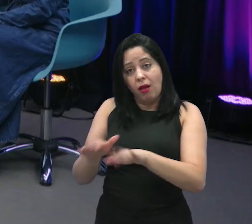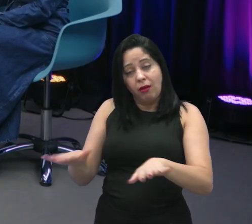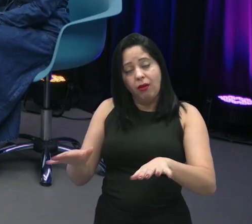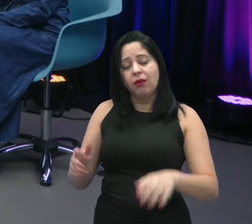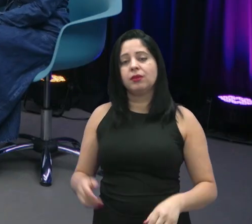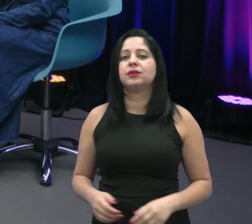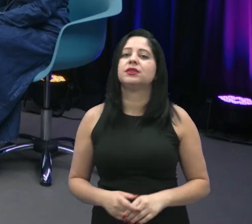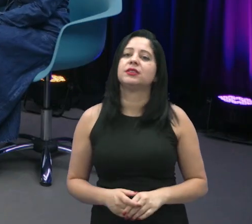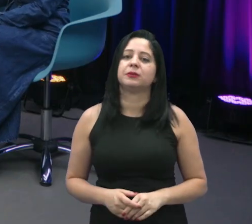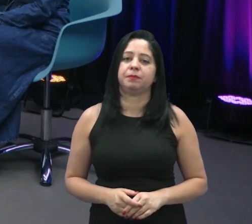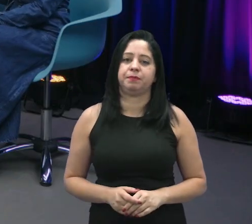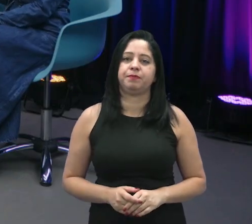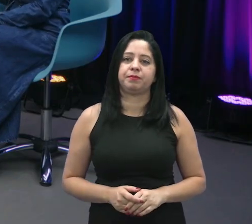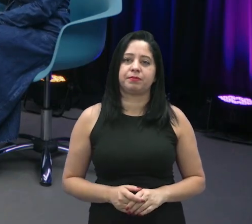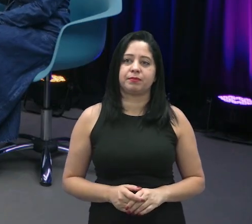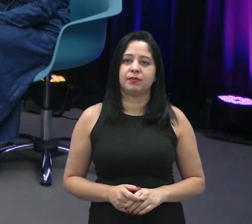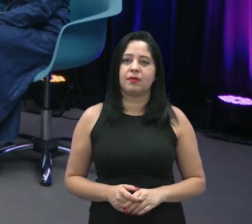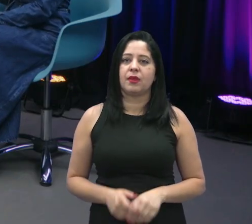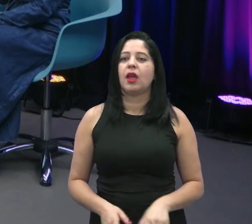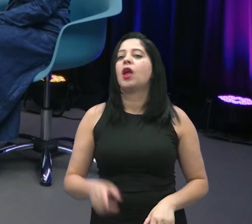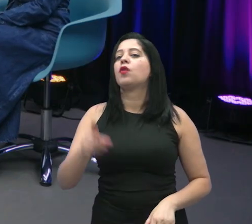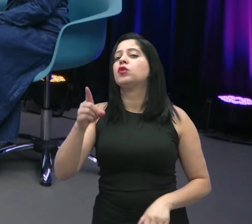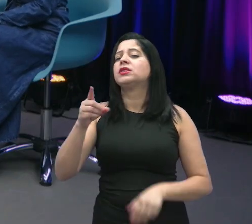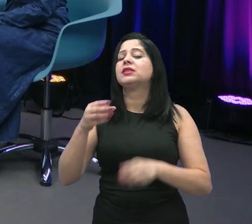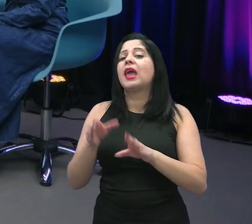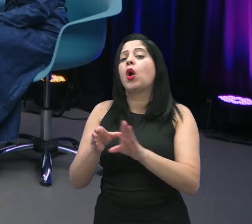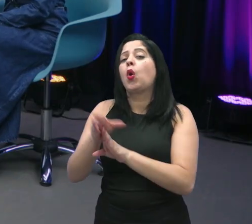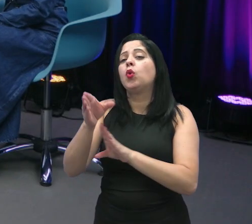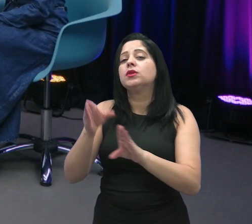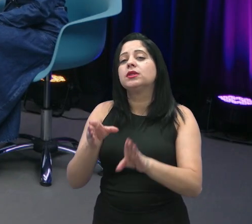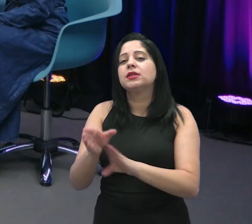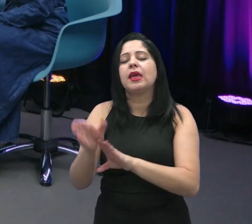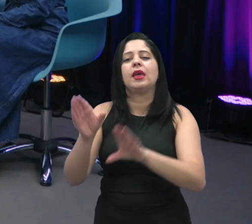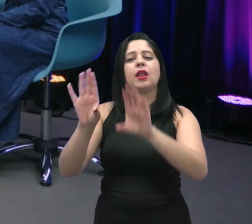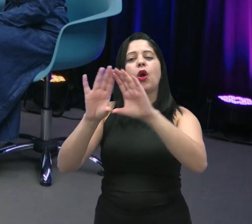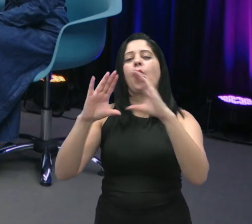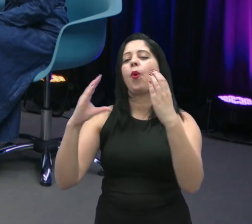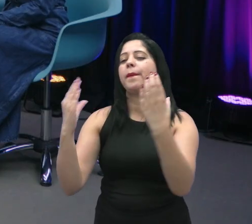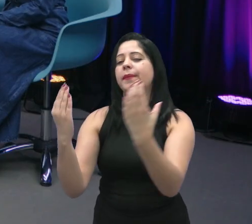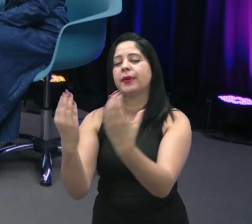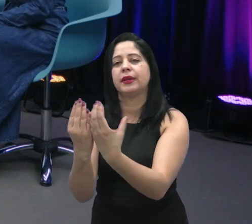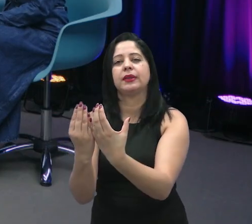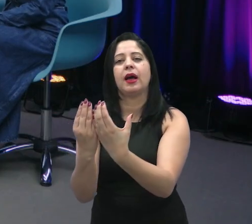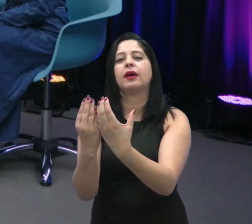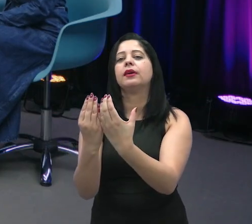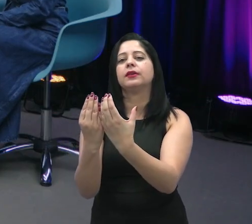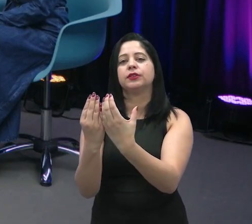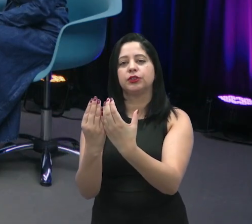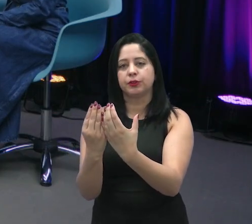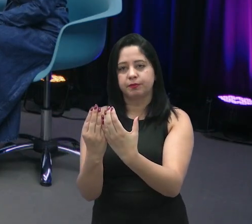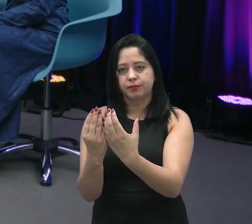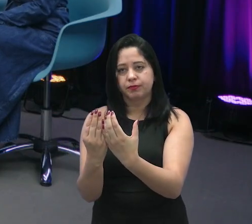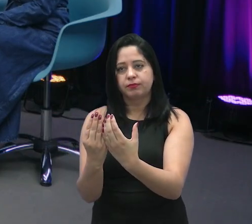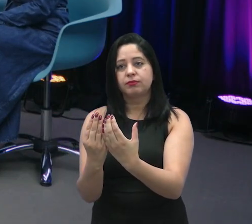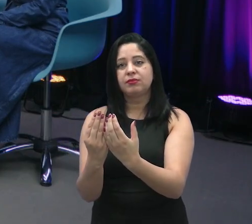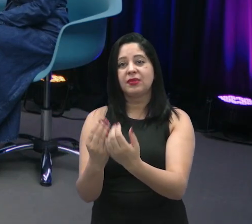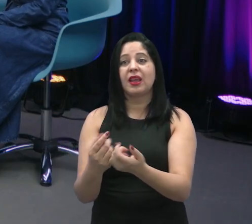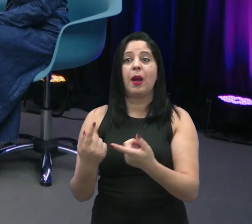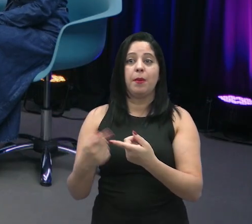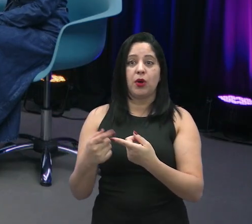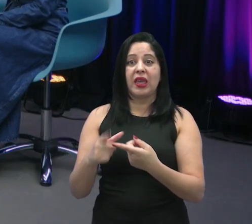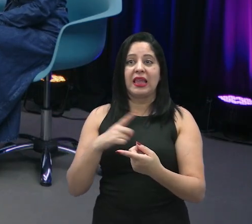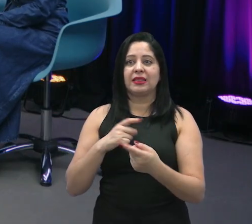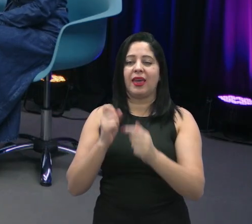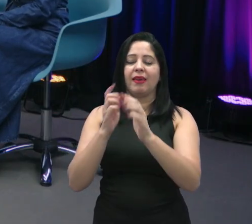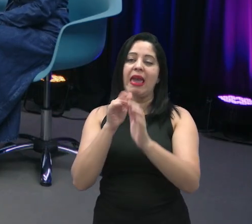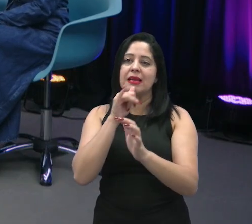né? Bianca, o que você diria para as pessoas da comunidade? Para o olhar para todas essas situações, quando você vê que